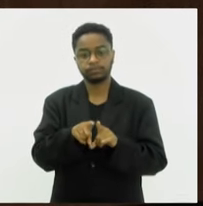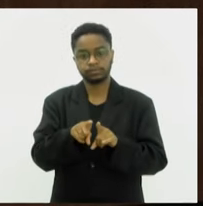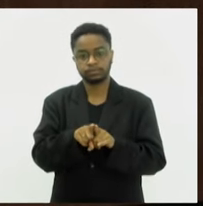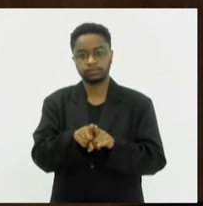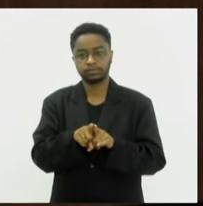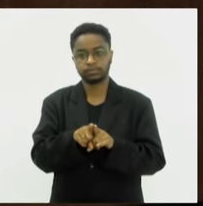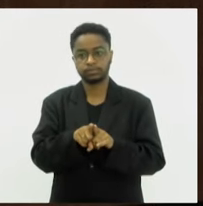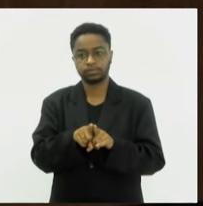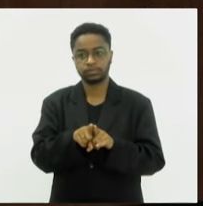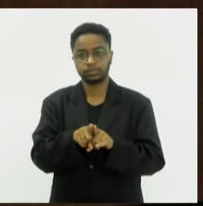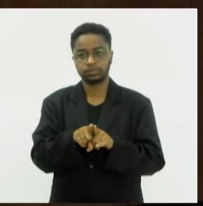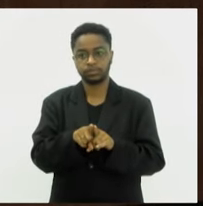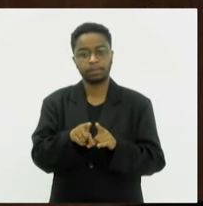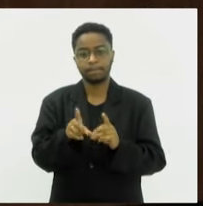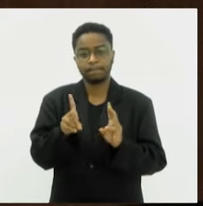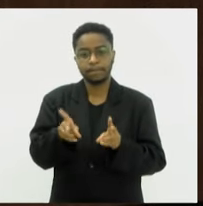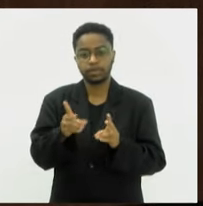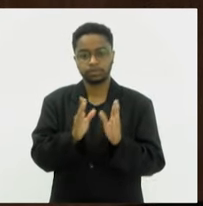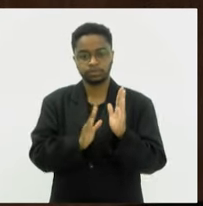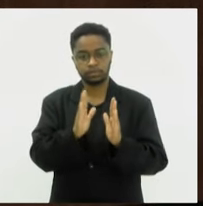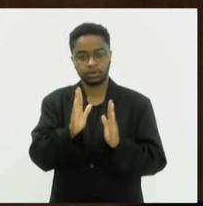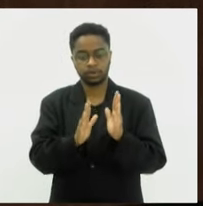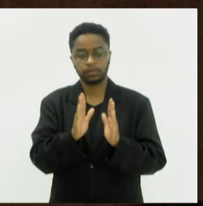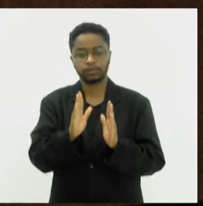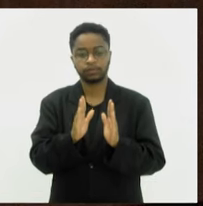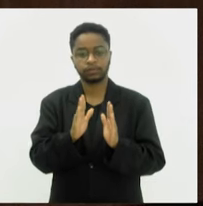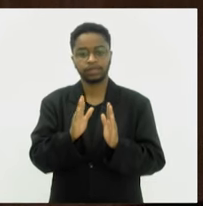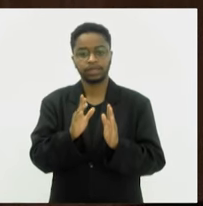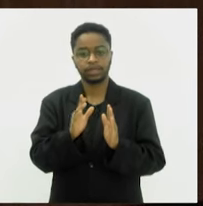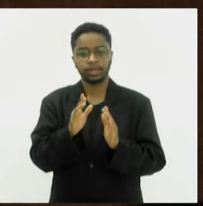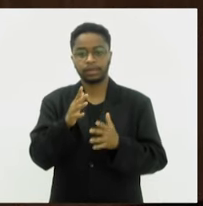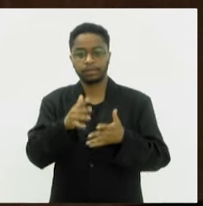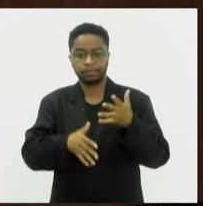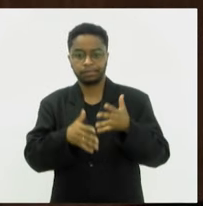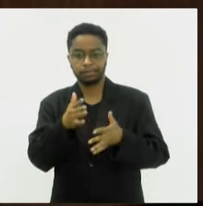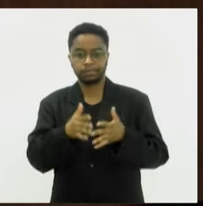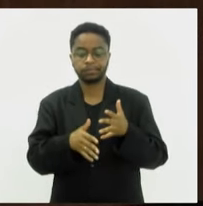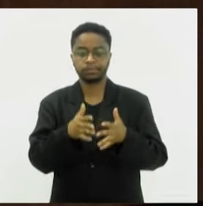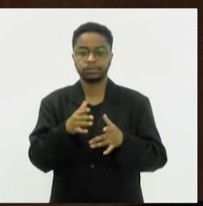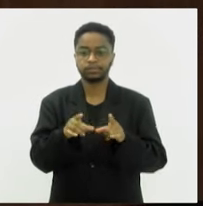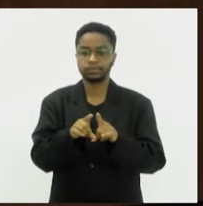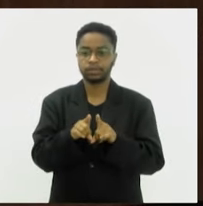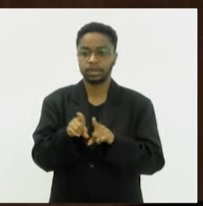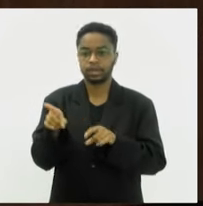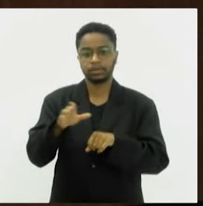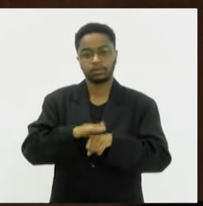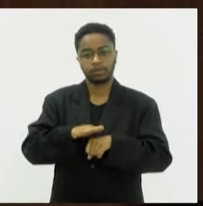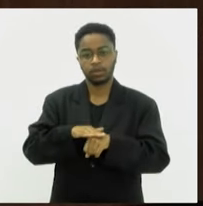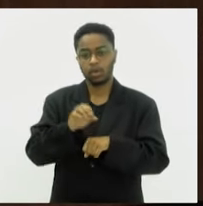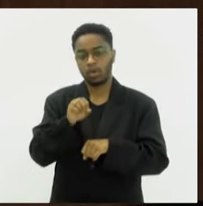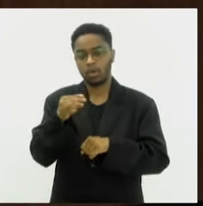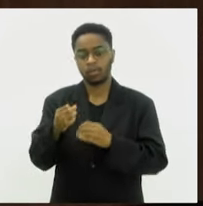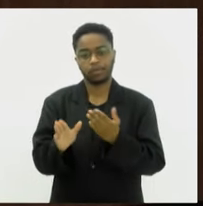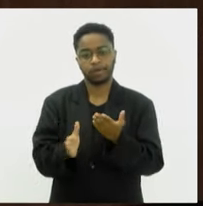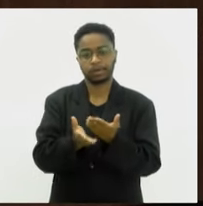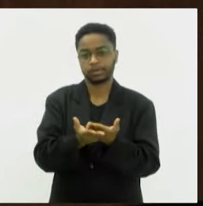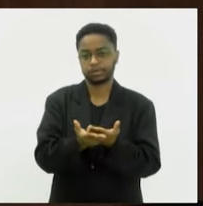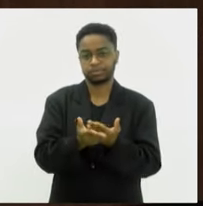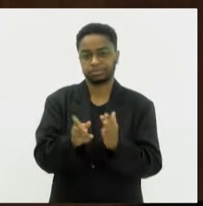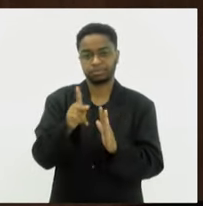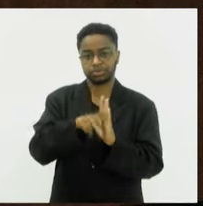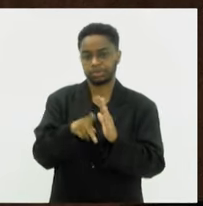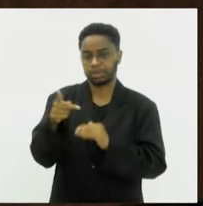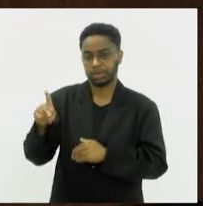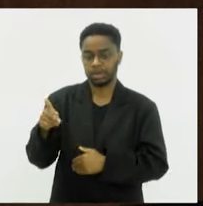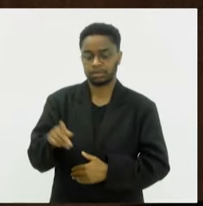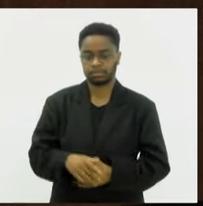mesmo ano, às vezes em anos seguidos. Ele prejudicando ele, ele mesmo, ou ele anexando o projeto dele